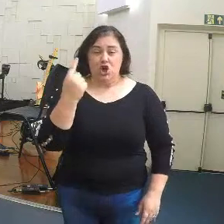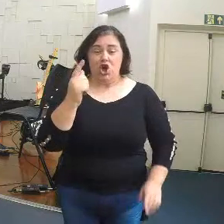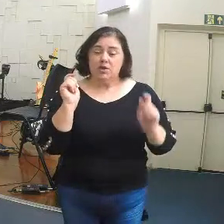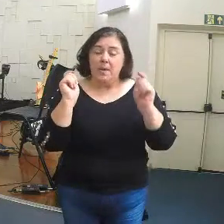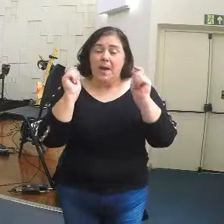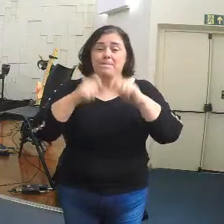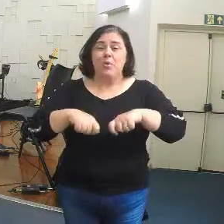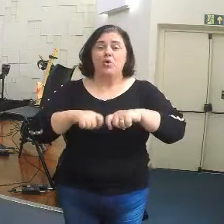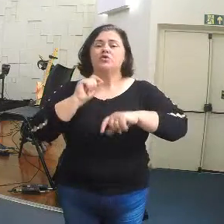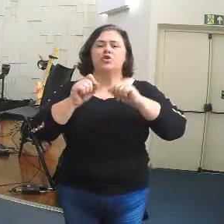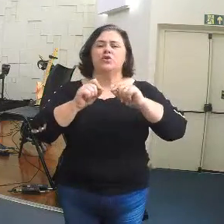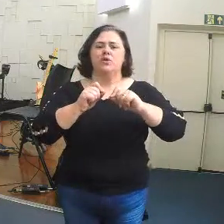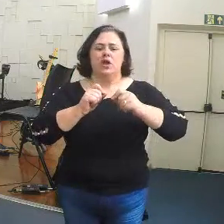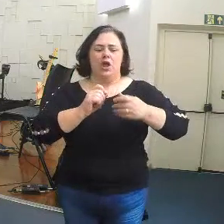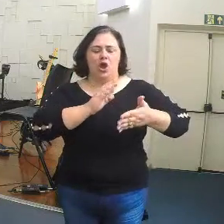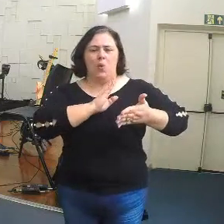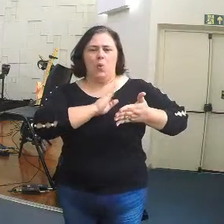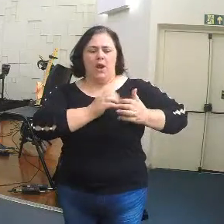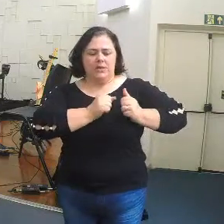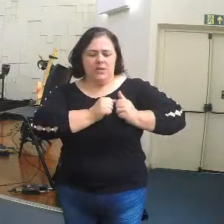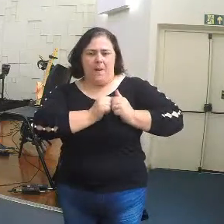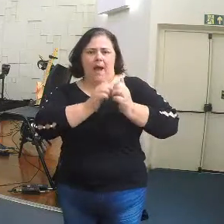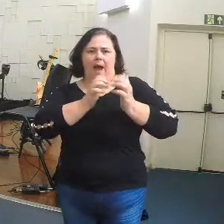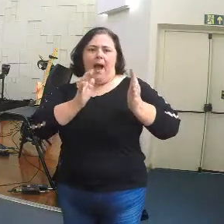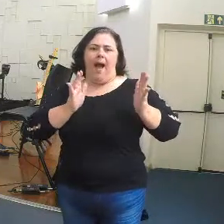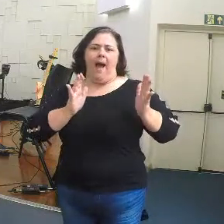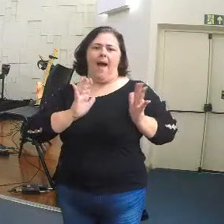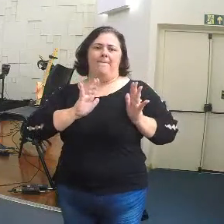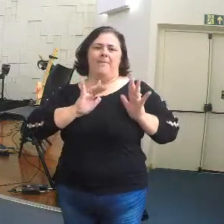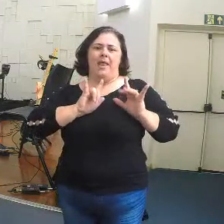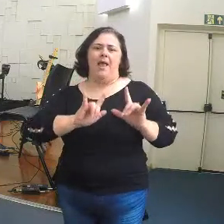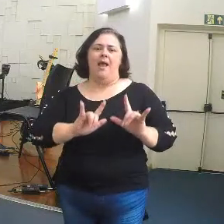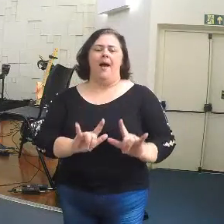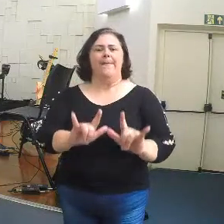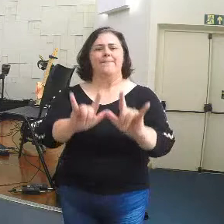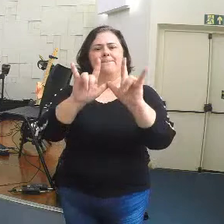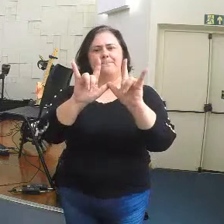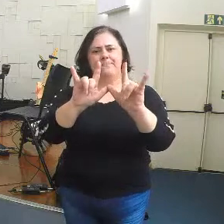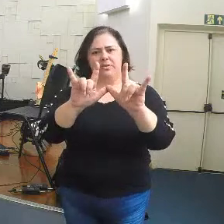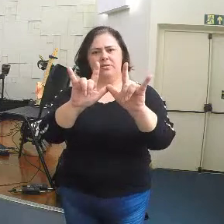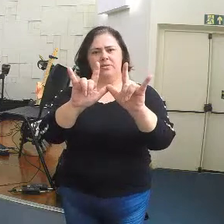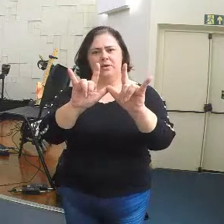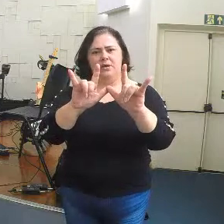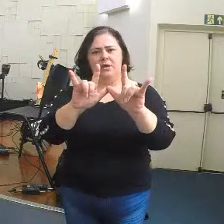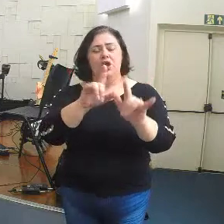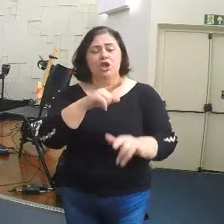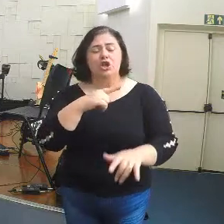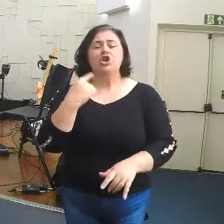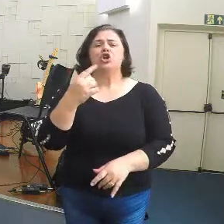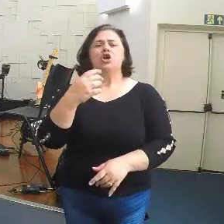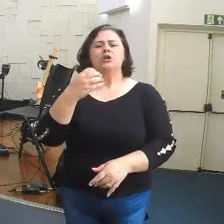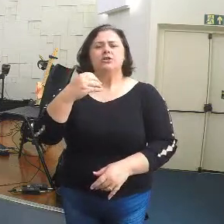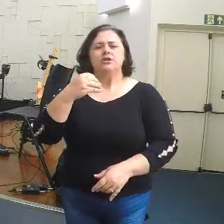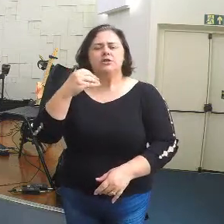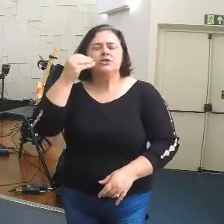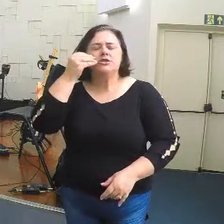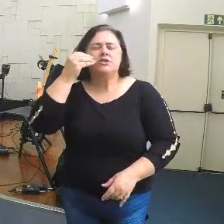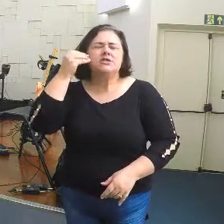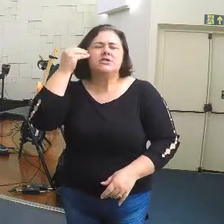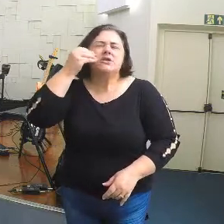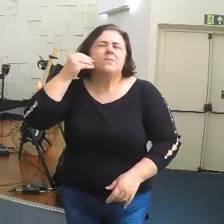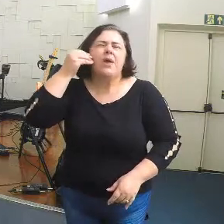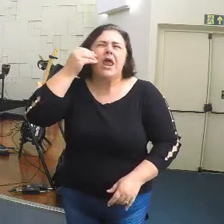a torneira do nosso ser, que nós possamos desfrutar dessa vida que não está em nosso controle. Não está em nosso